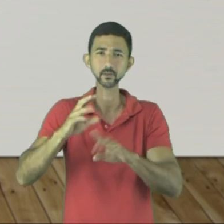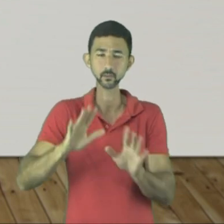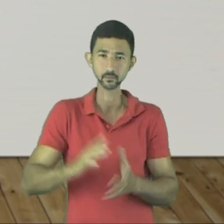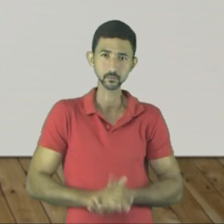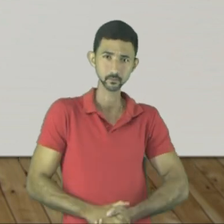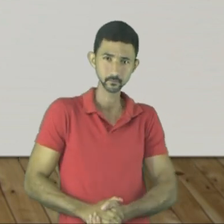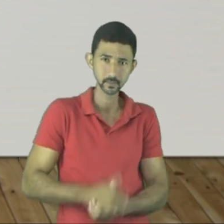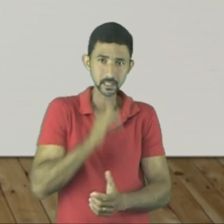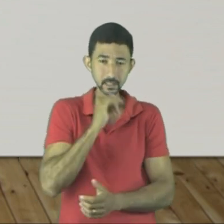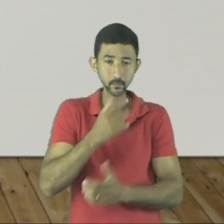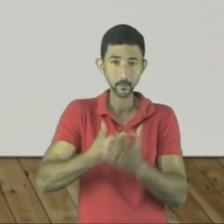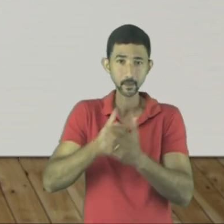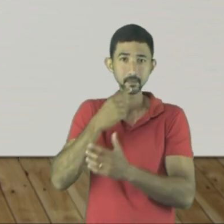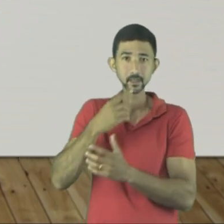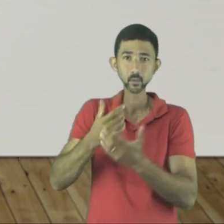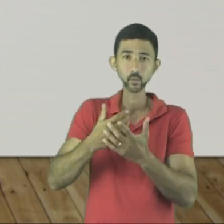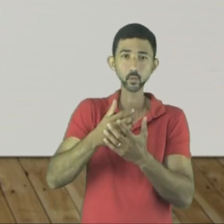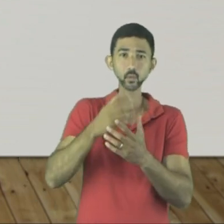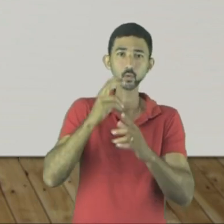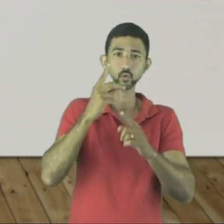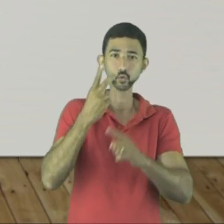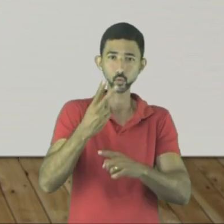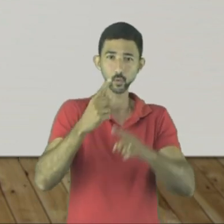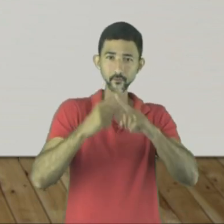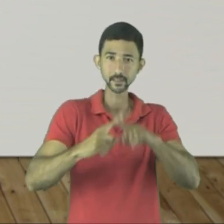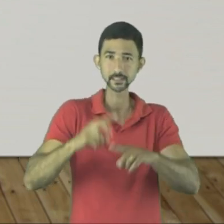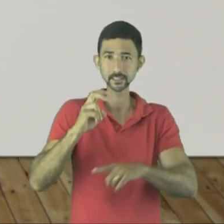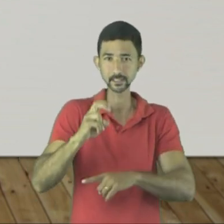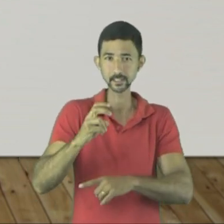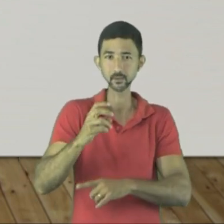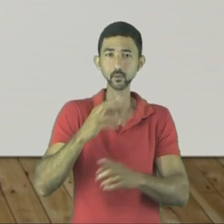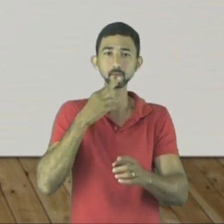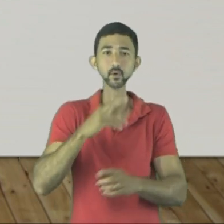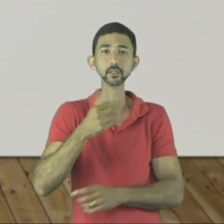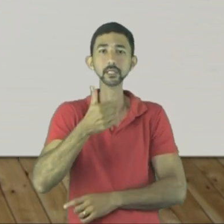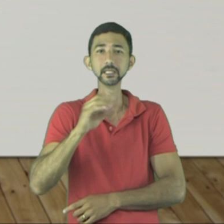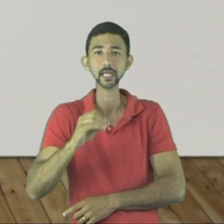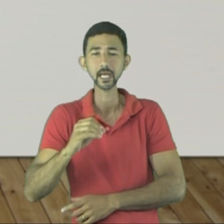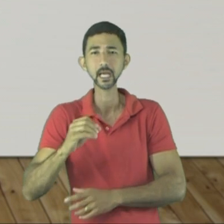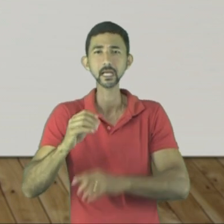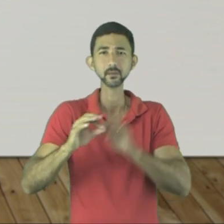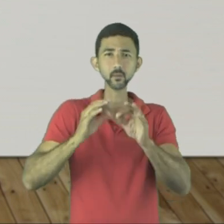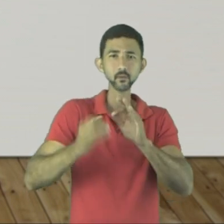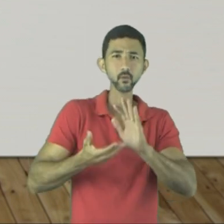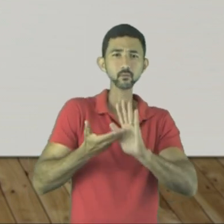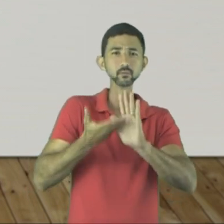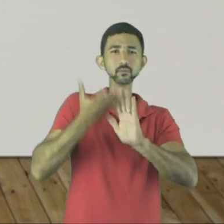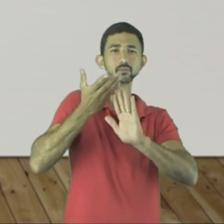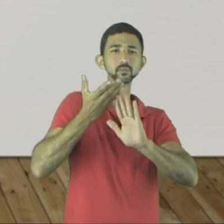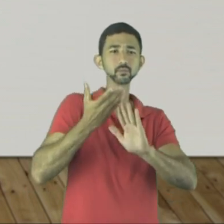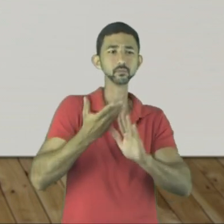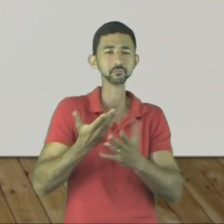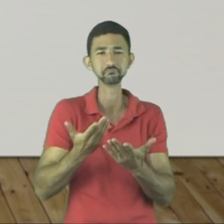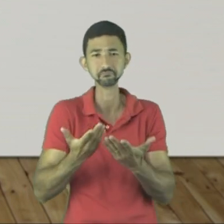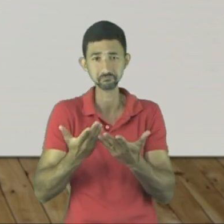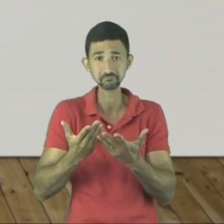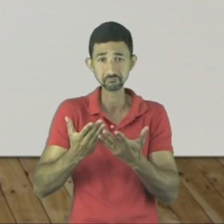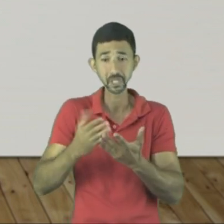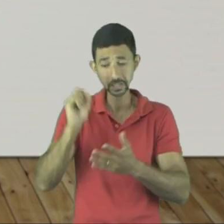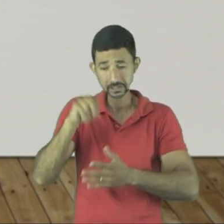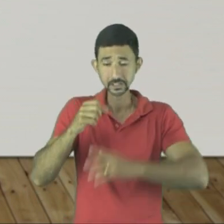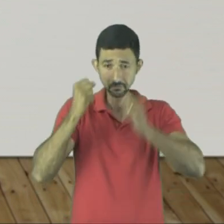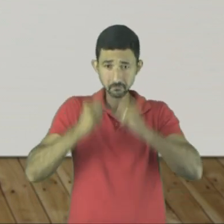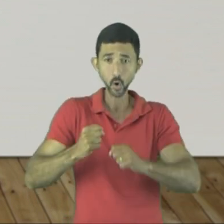primeiro 2 vezes 5, eu sei que vai dar 10. Aí depois 2 vezes 3. Posso fazer isso? Pode, tá? A ordem dos fatores